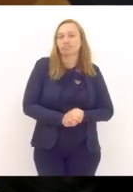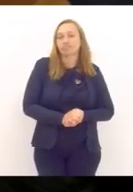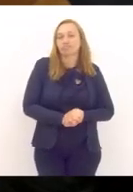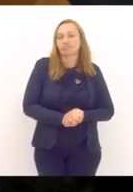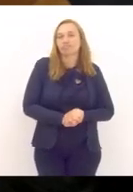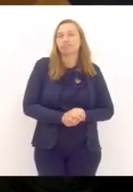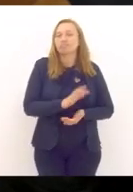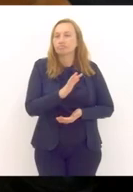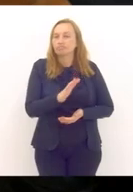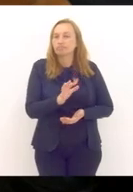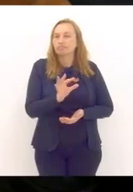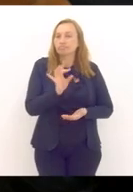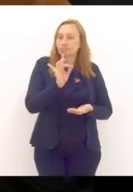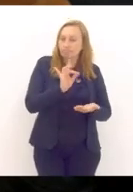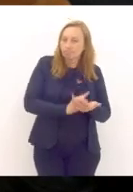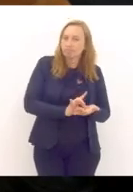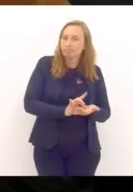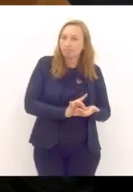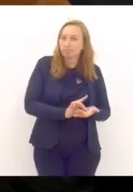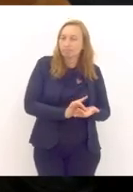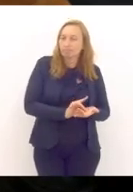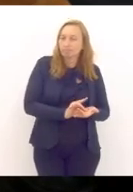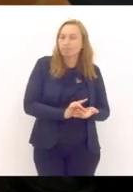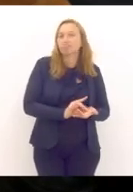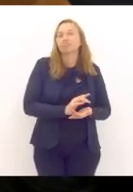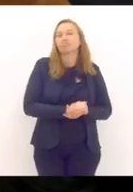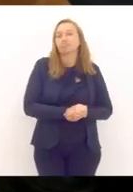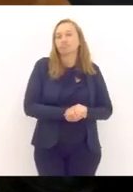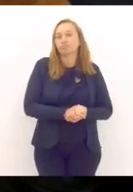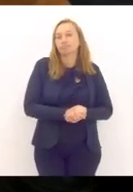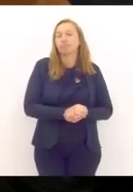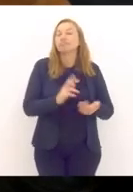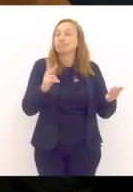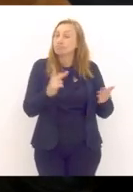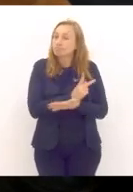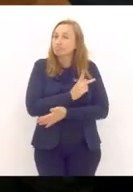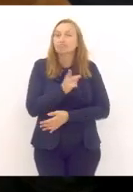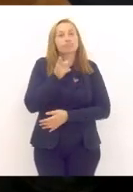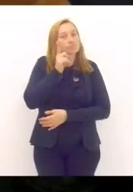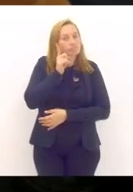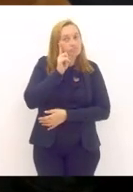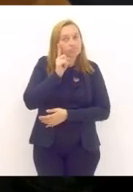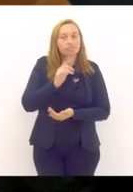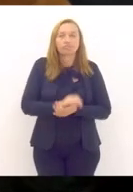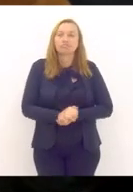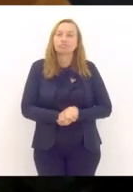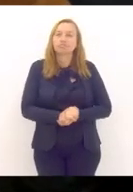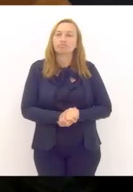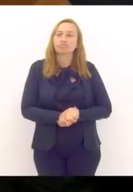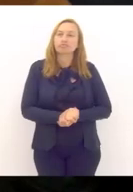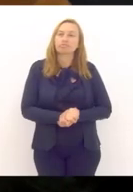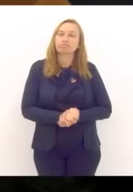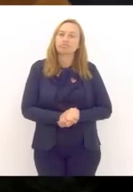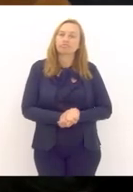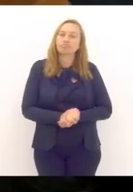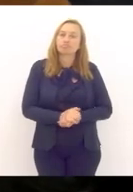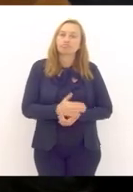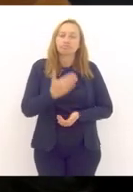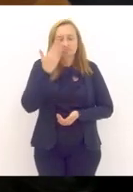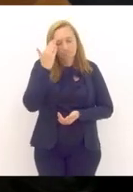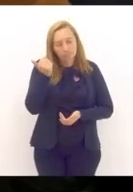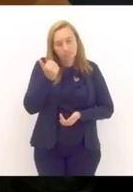ter uma noção real daquilo que realmente, né, acontece no dia a dia. E aí fica, eu sei que é a